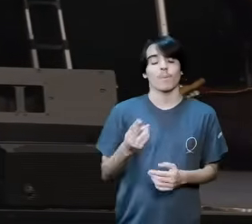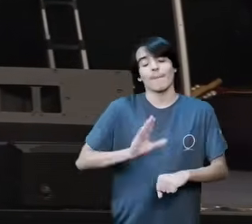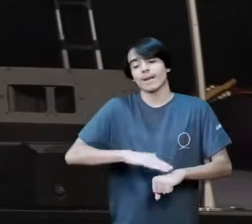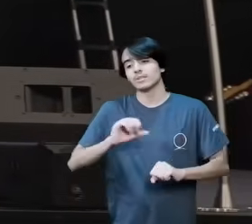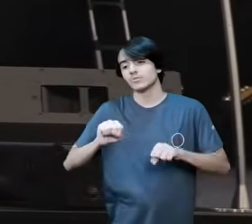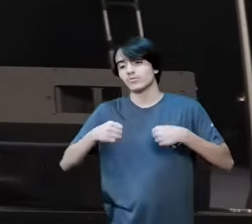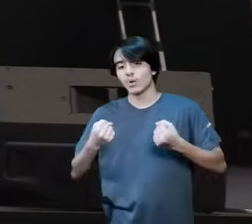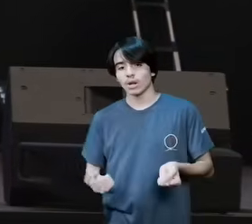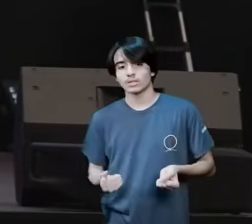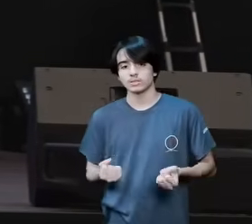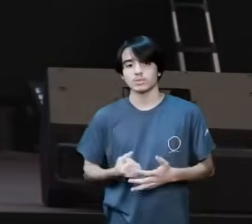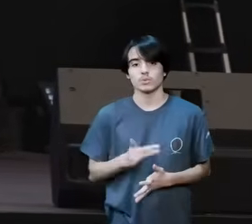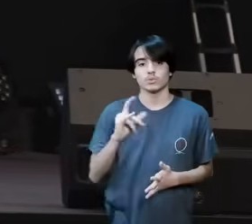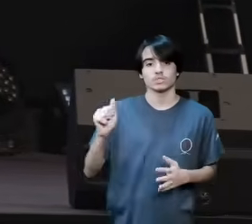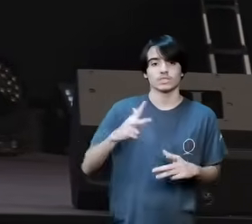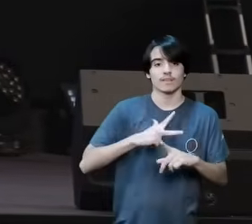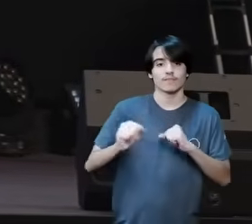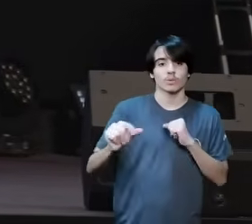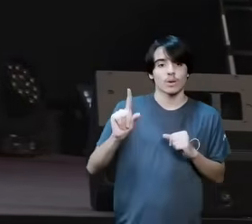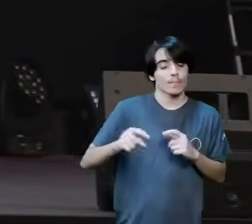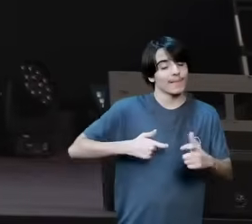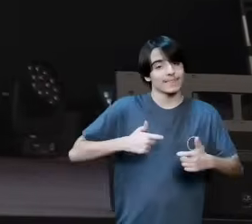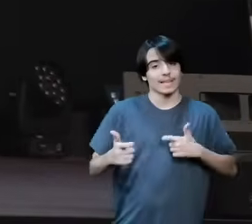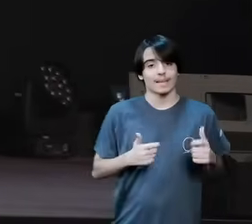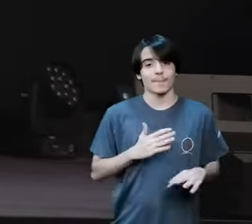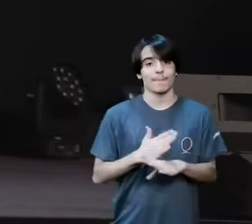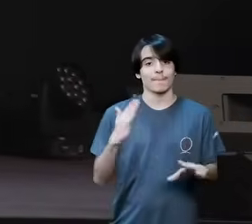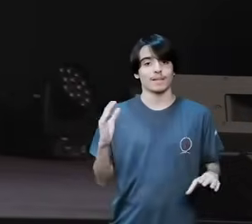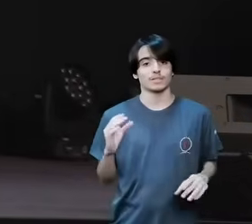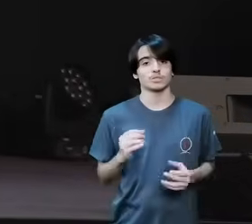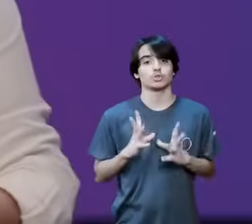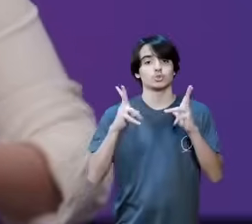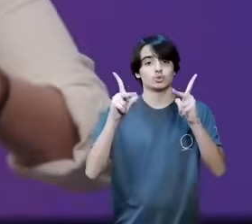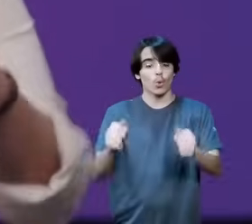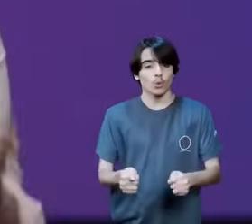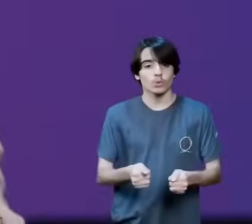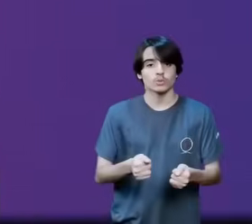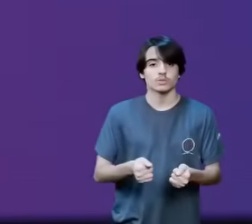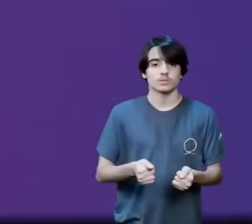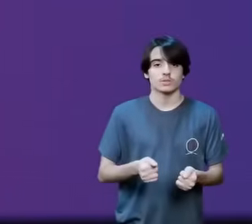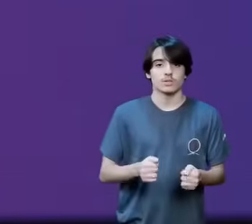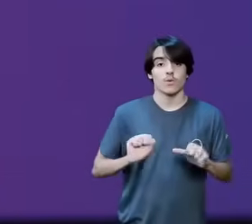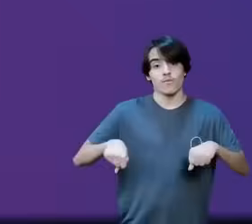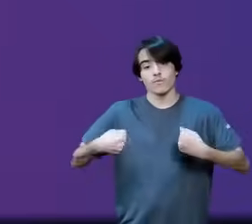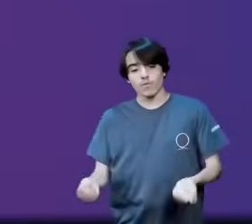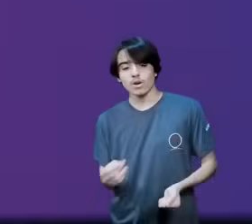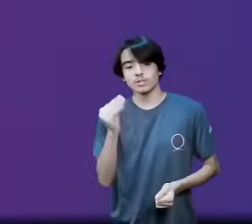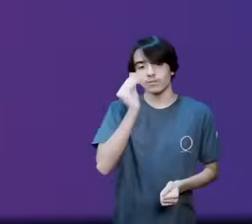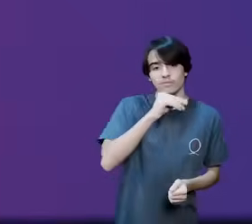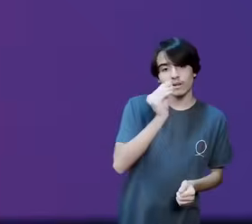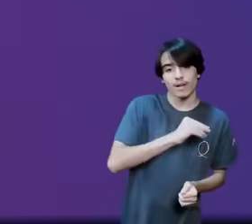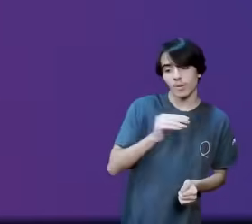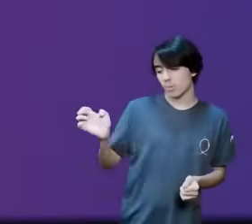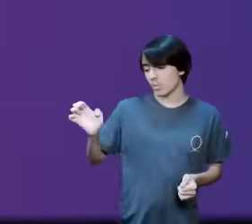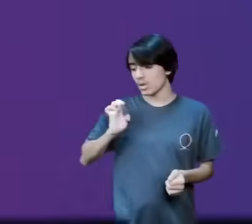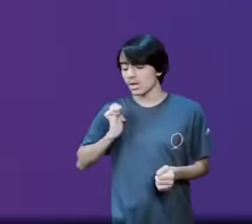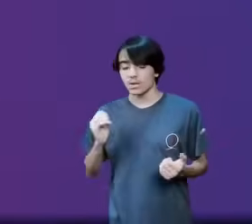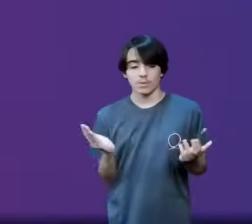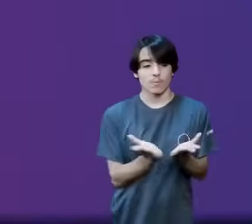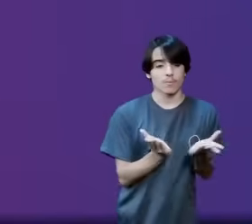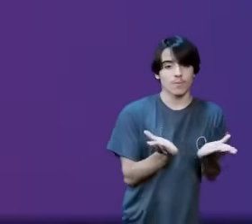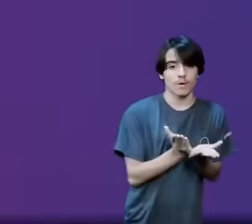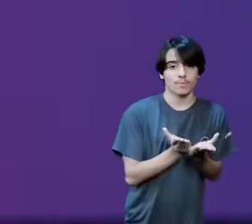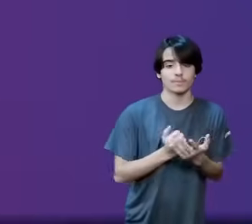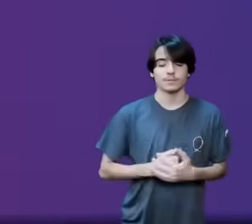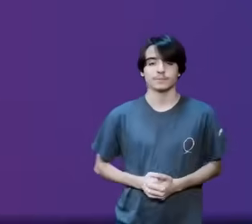forte o dia da vitória ou da batalha, mas ele diz que todos, ou seja, o forte e o fraco, o rico e o pobre,